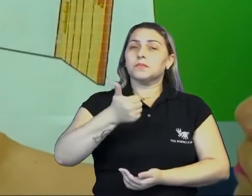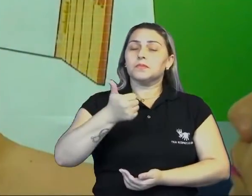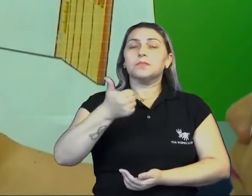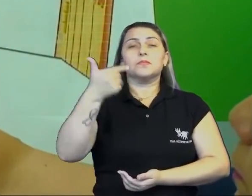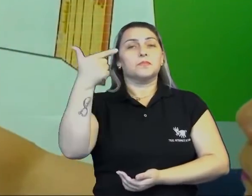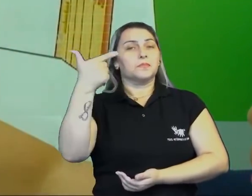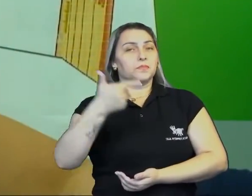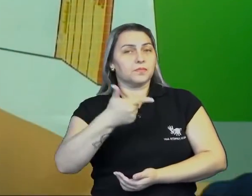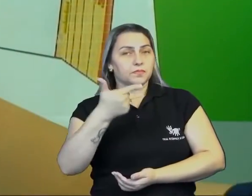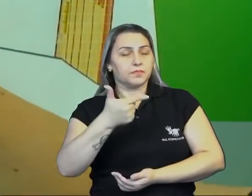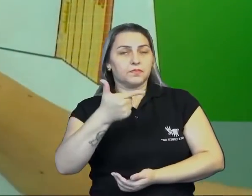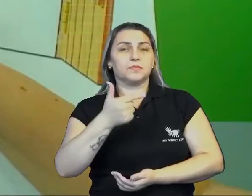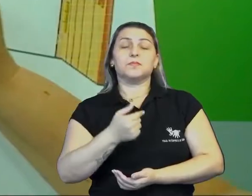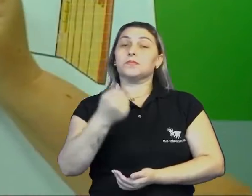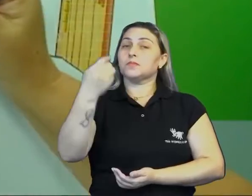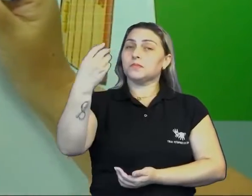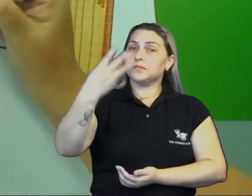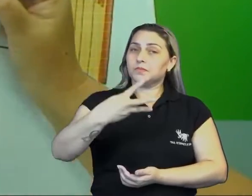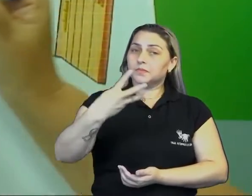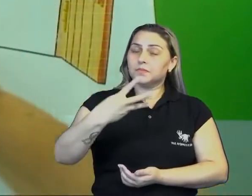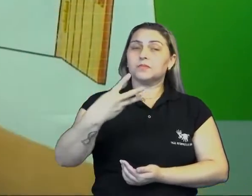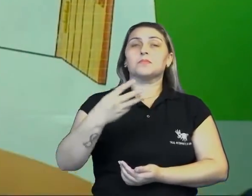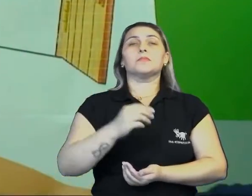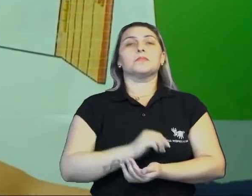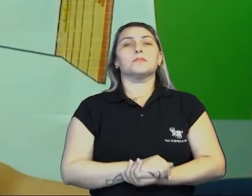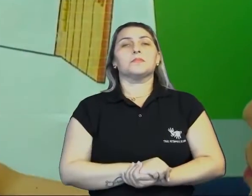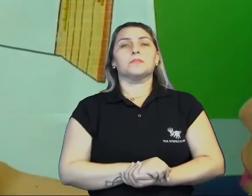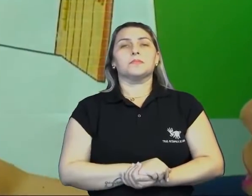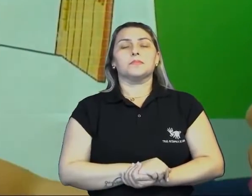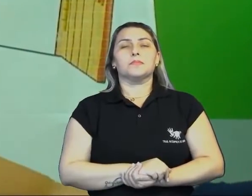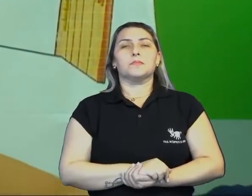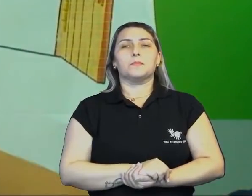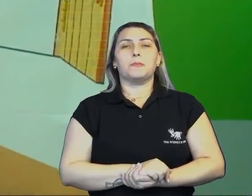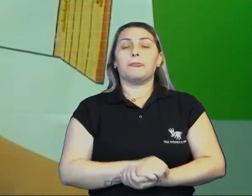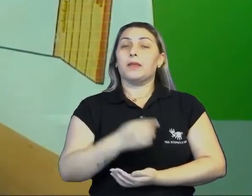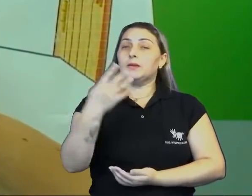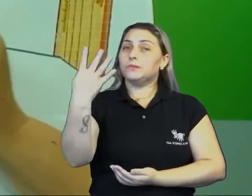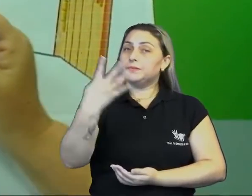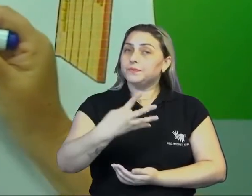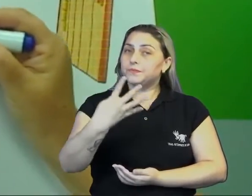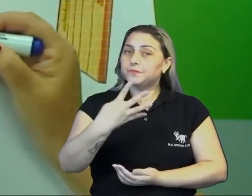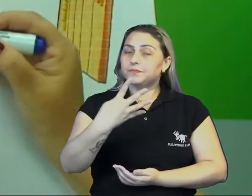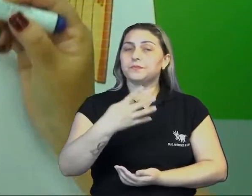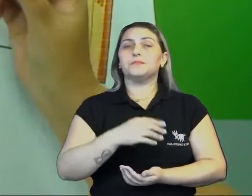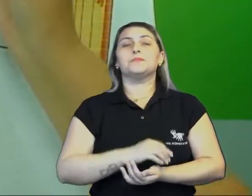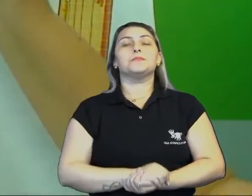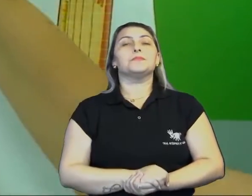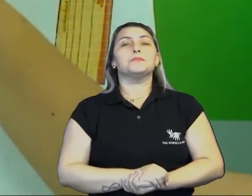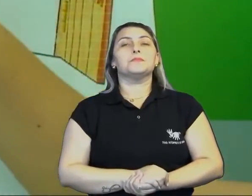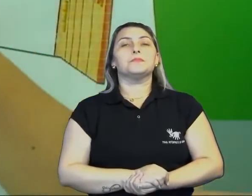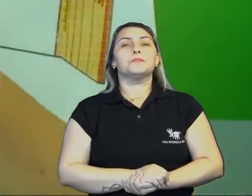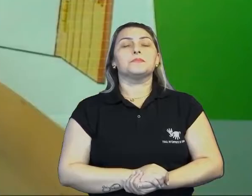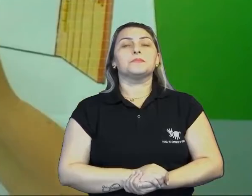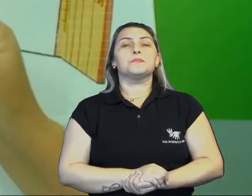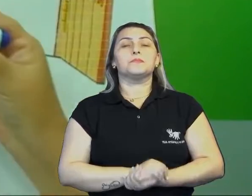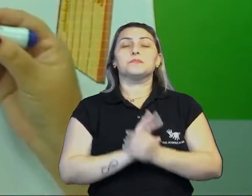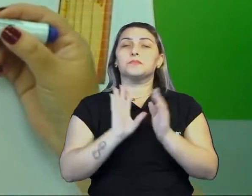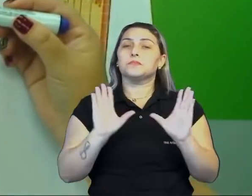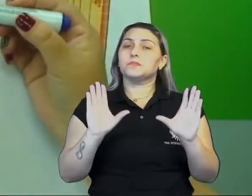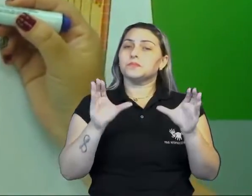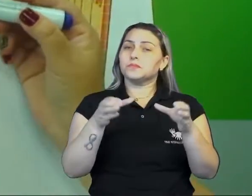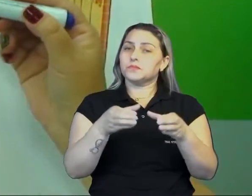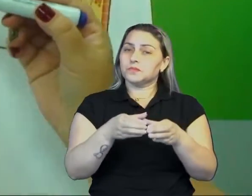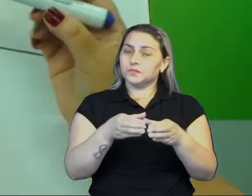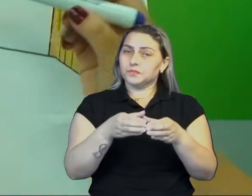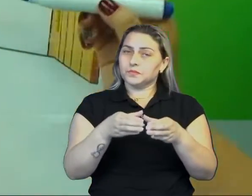segundo, o terceiro verso e o quarto verso. Esse